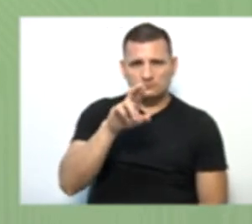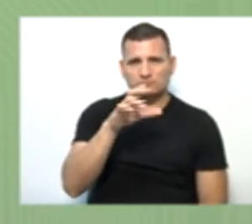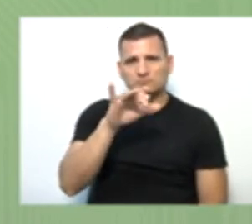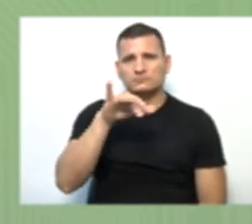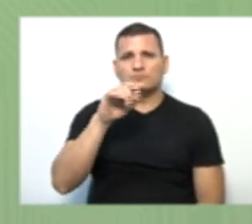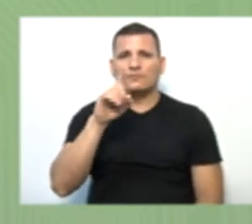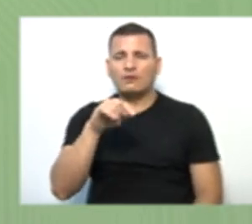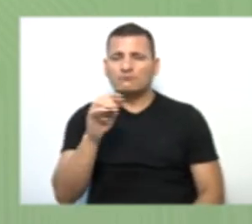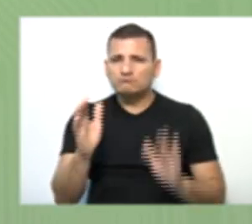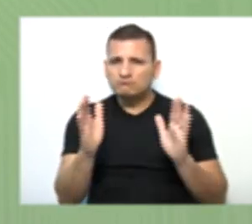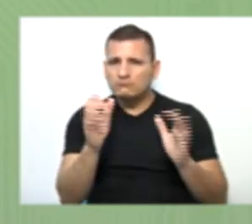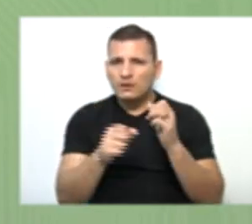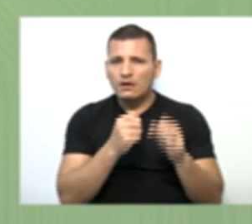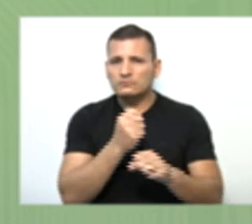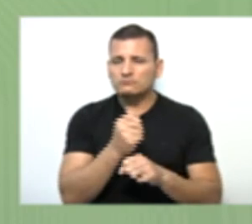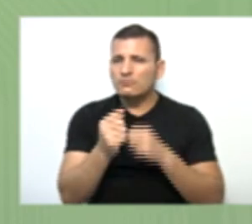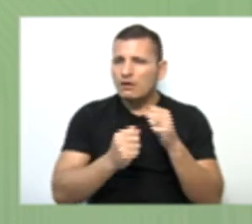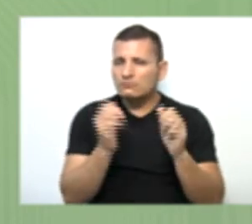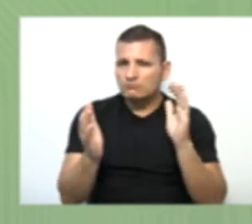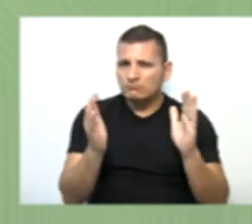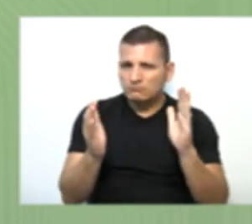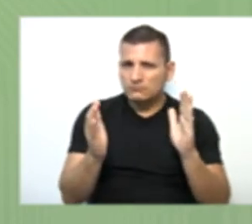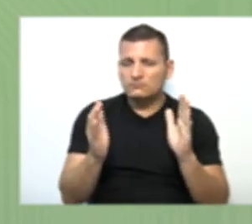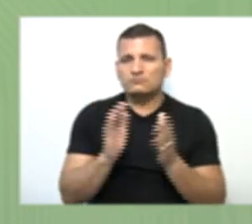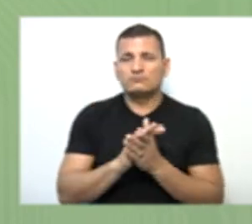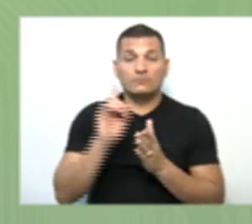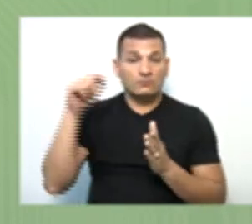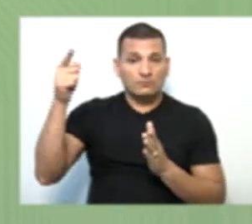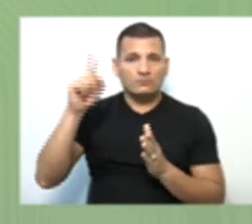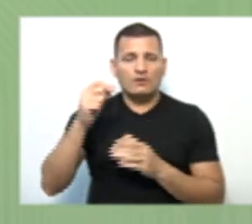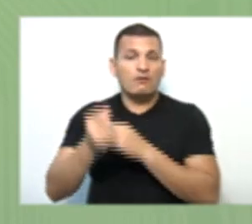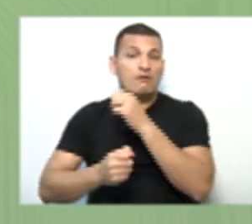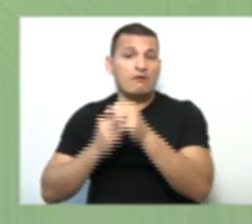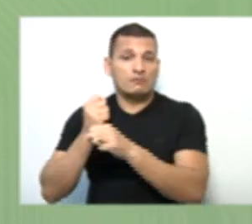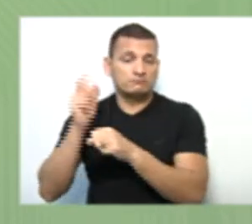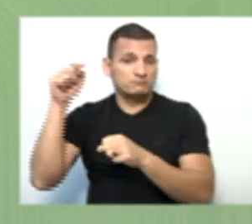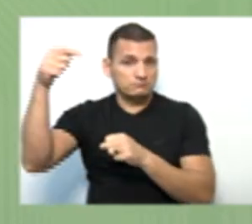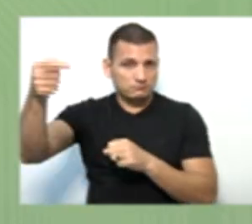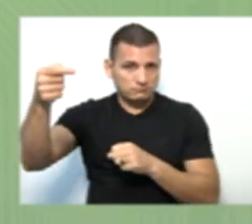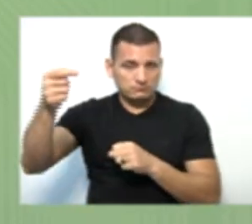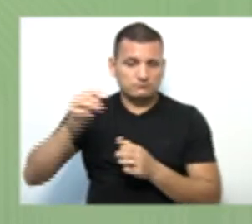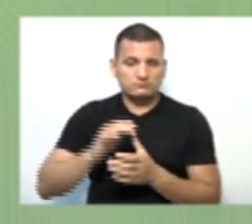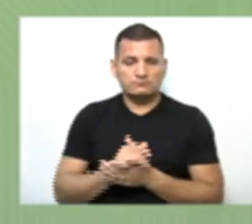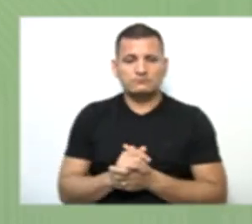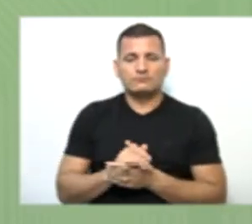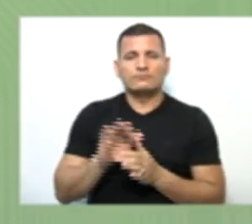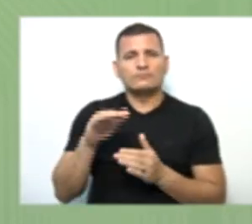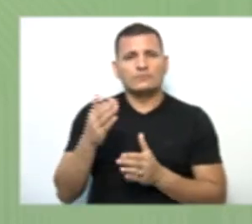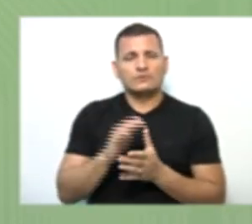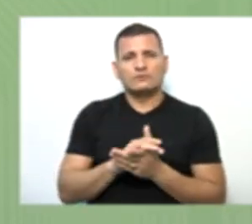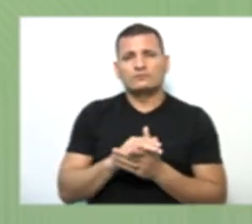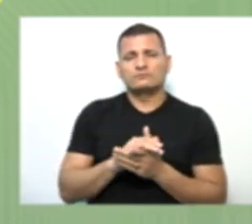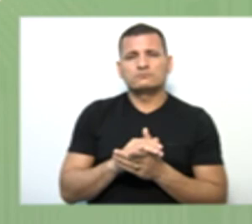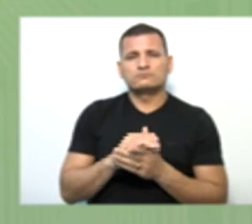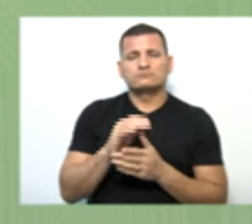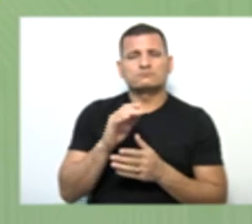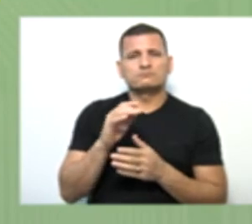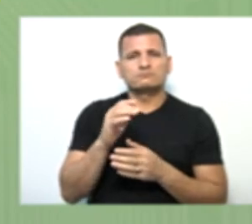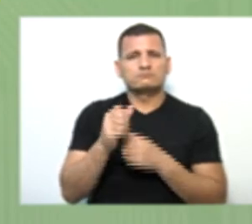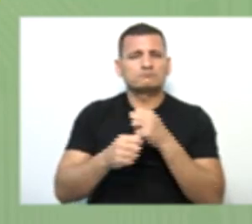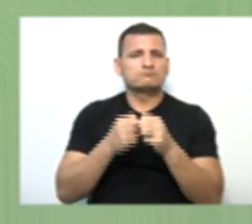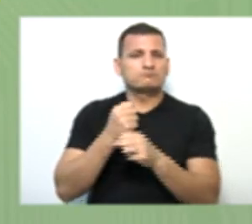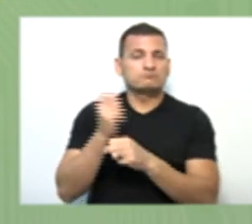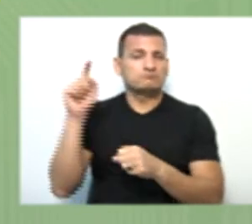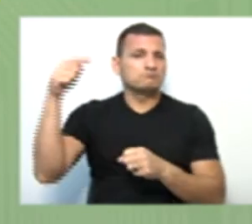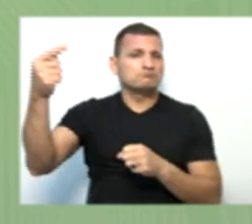né? Seguinte, o ano que vem. Portanto, qual é o exercício social seguinte, né?